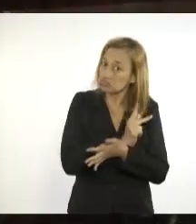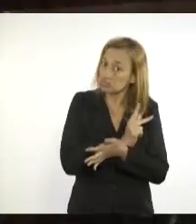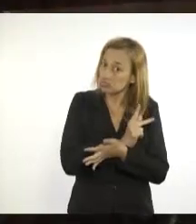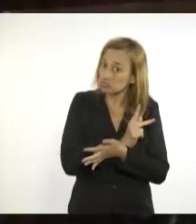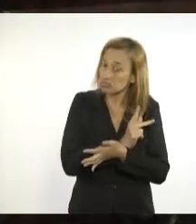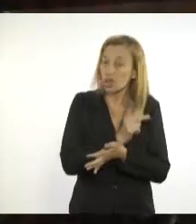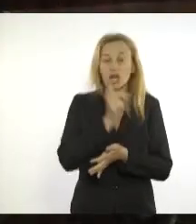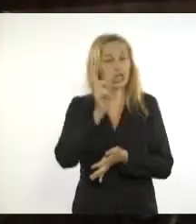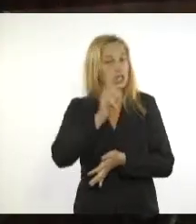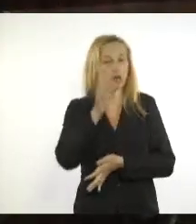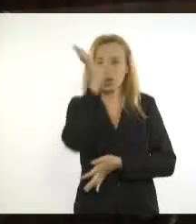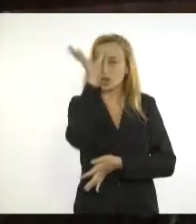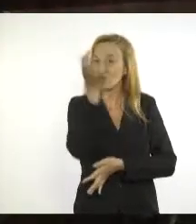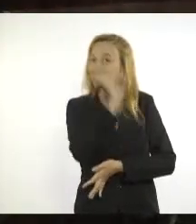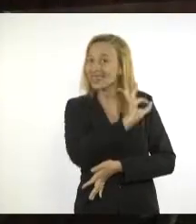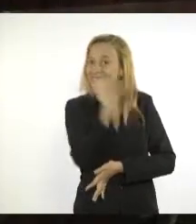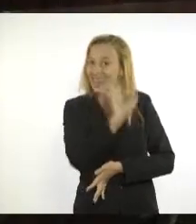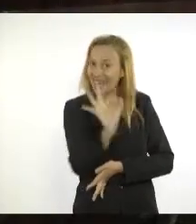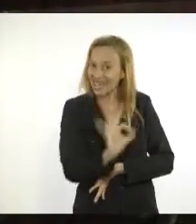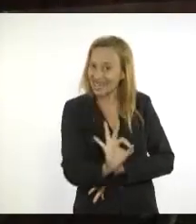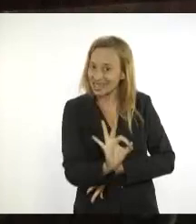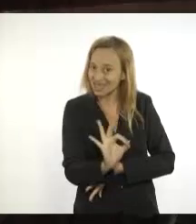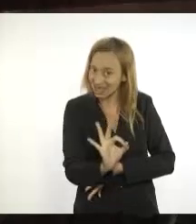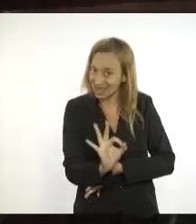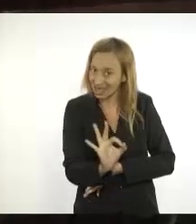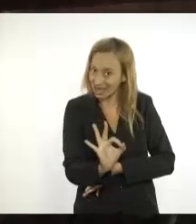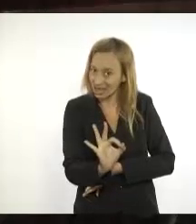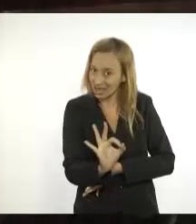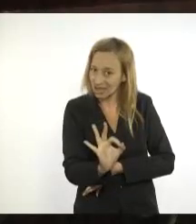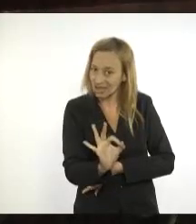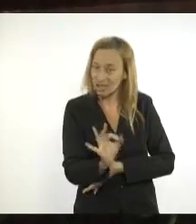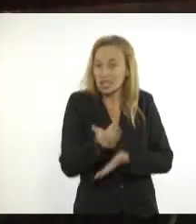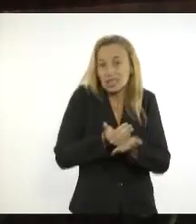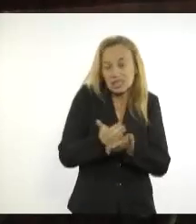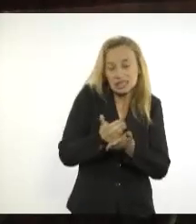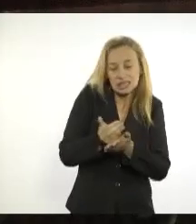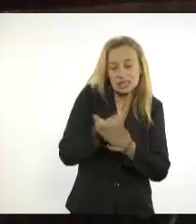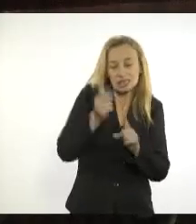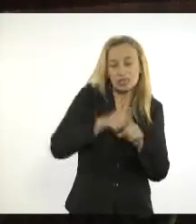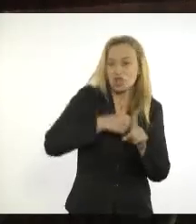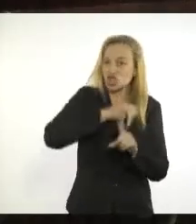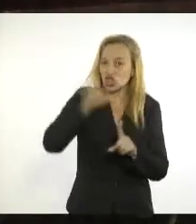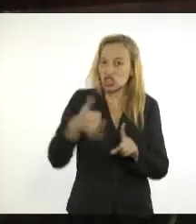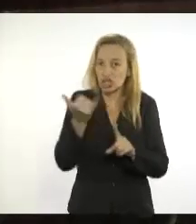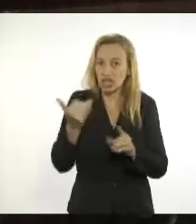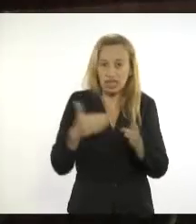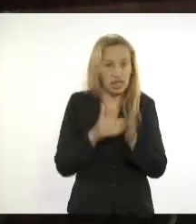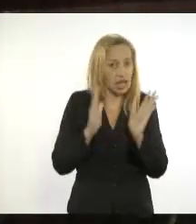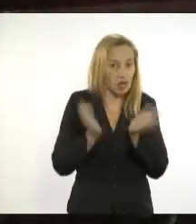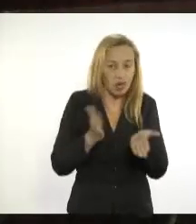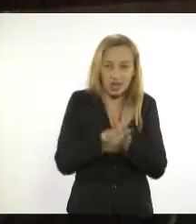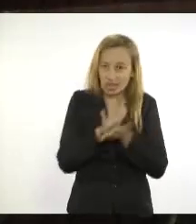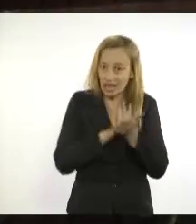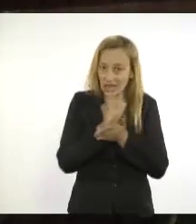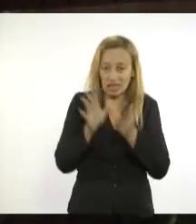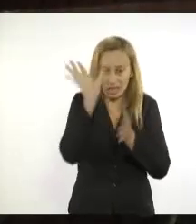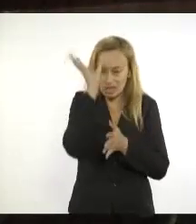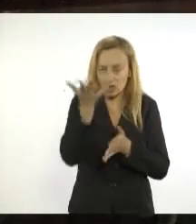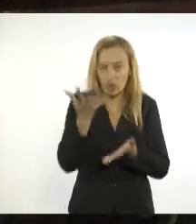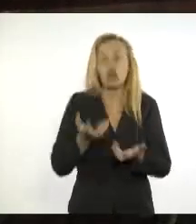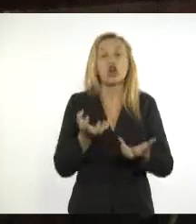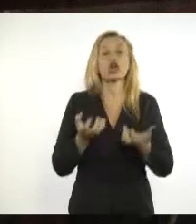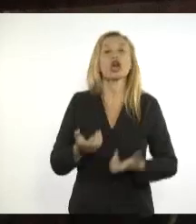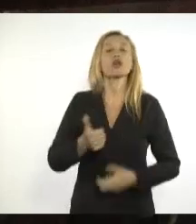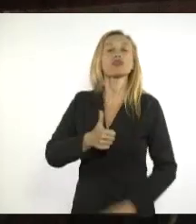foi solucionada, se projeta em janeiro e ainda não foi solucionada, e eu quero aqui, como mulher,